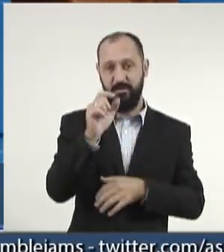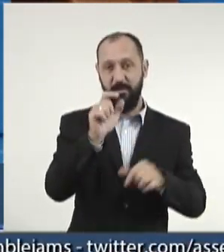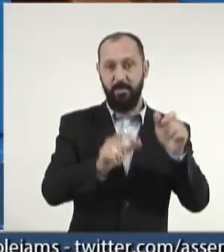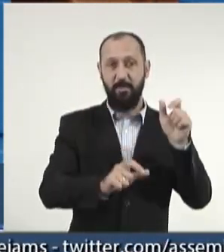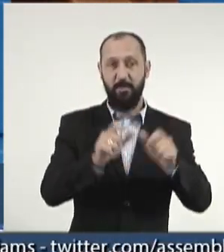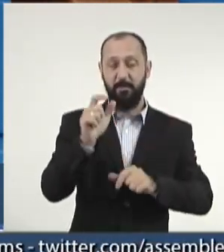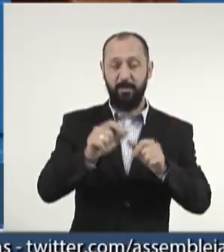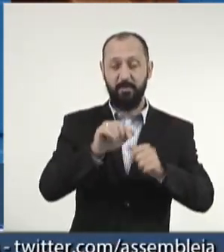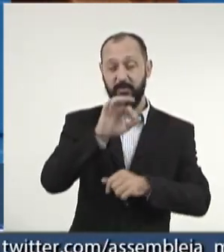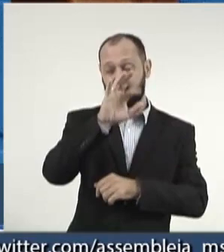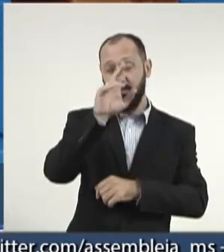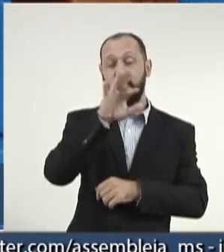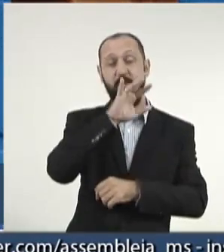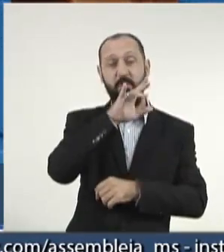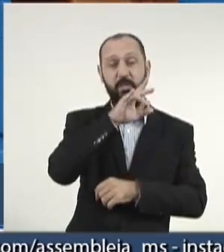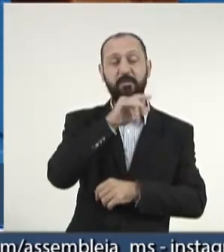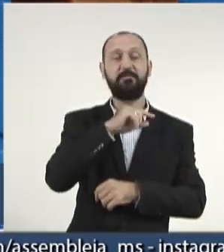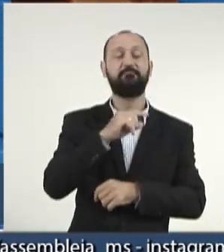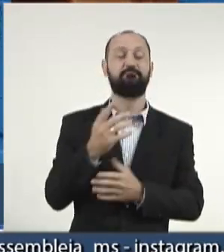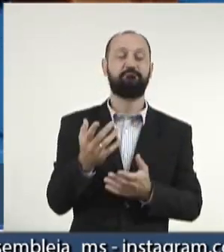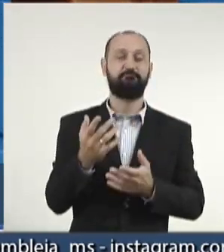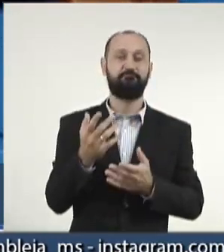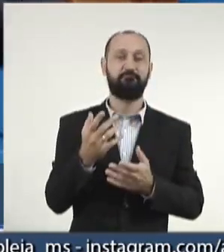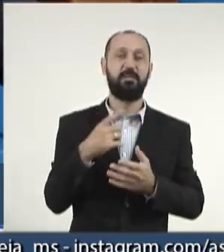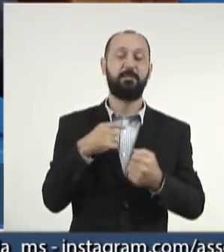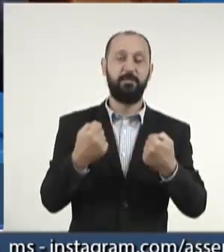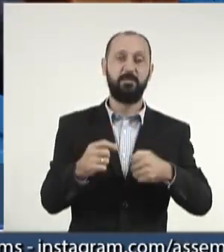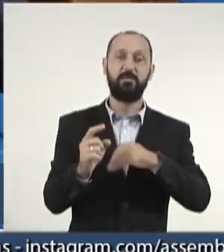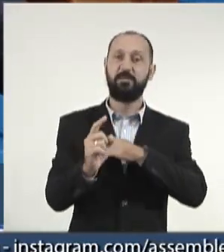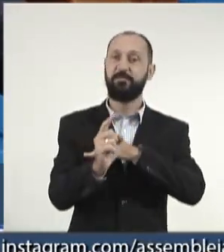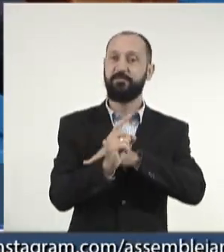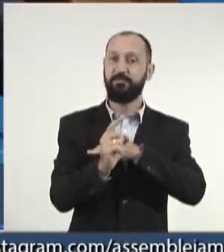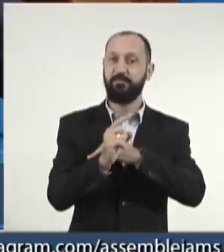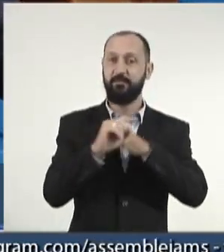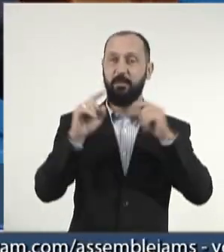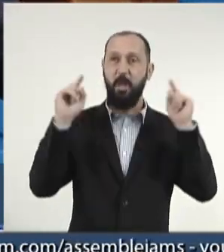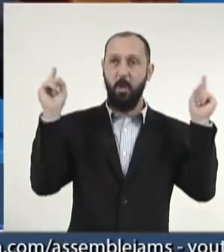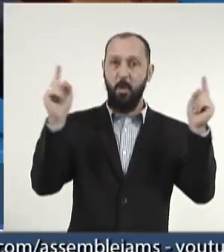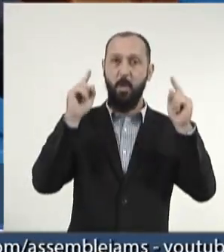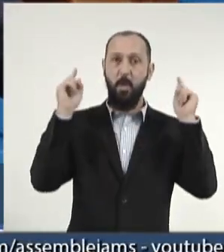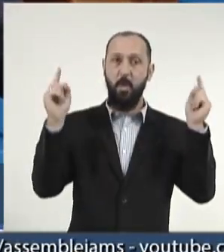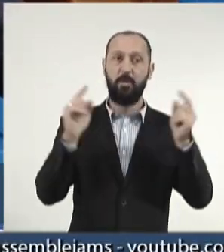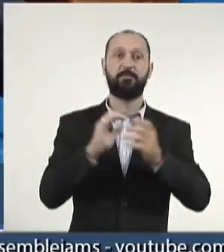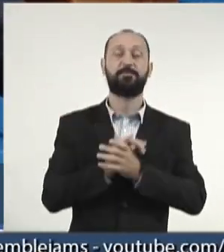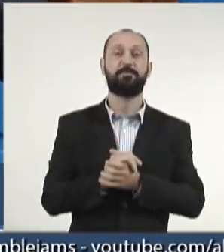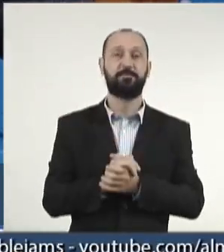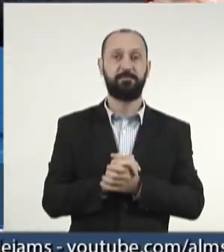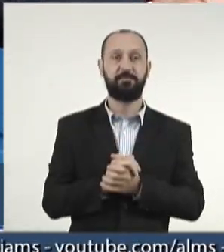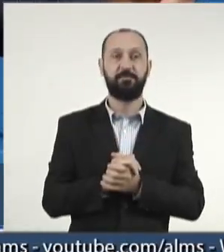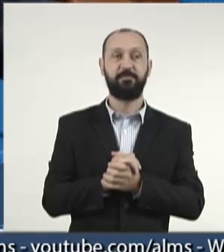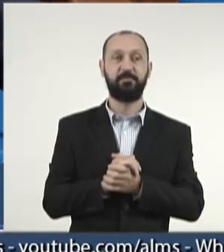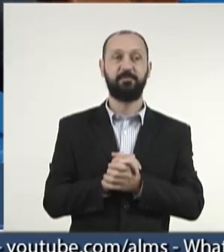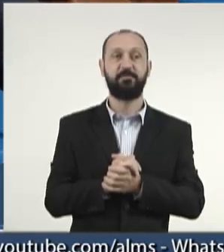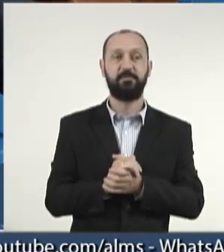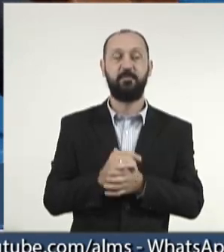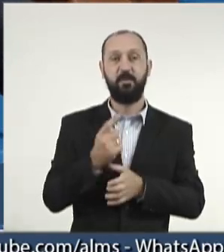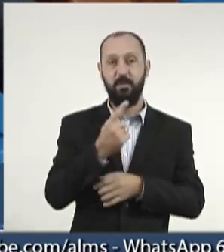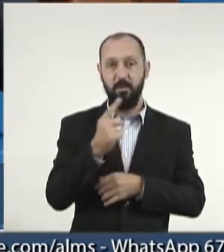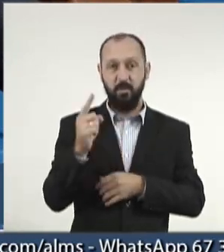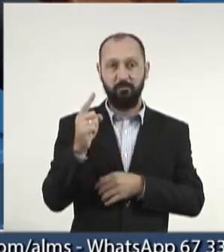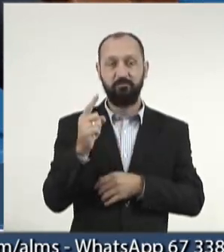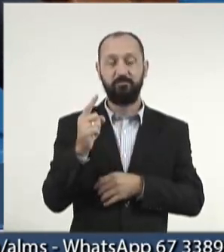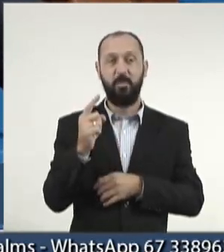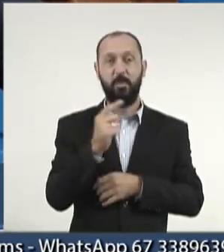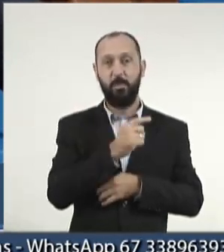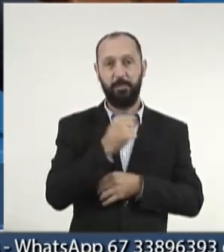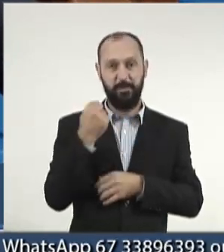que passaram mal e foram socorridos pela ambulância. E um, infelizmente,